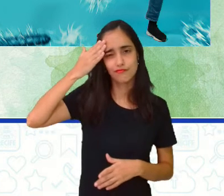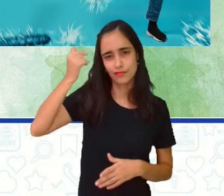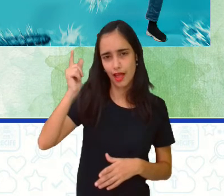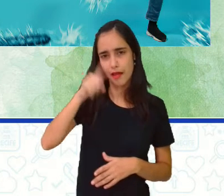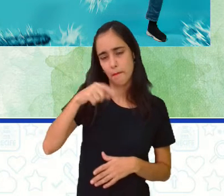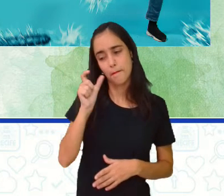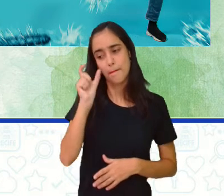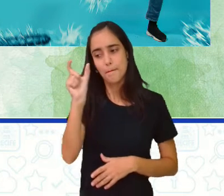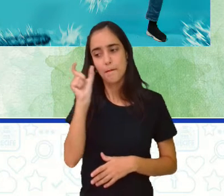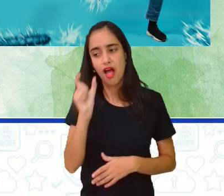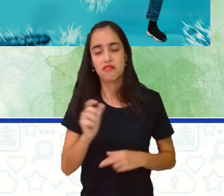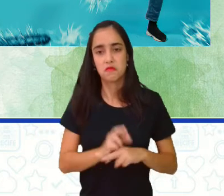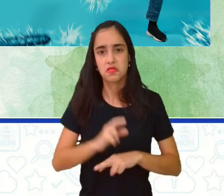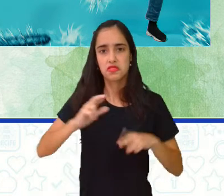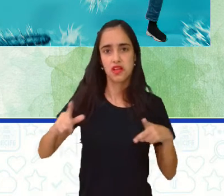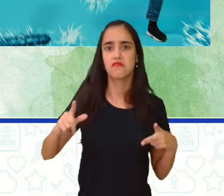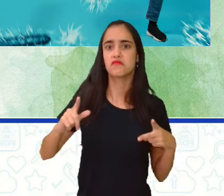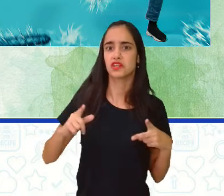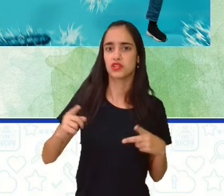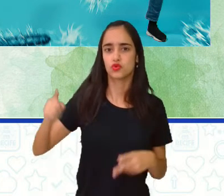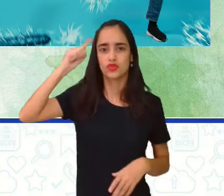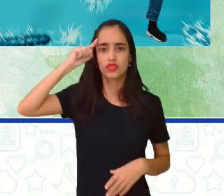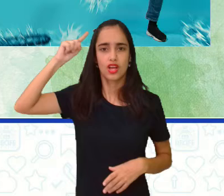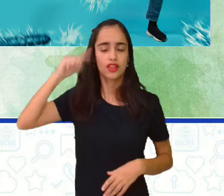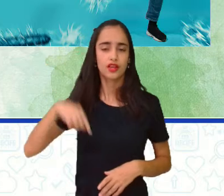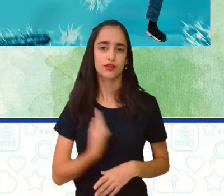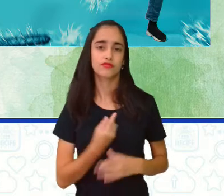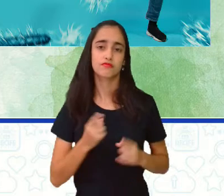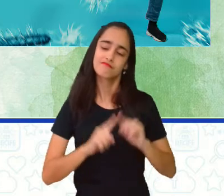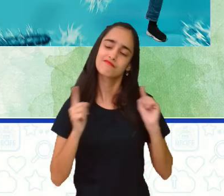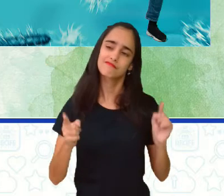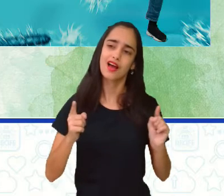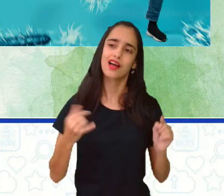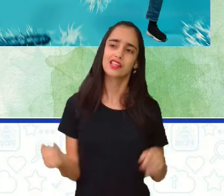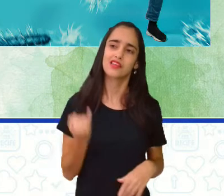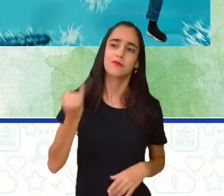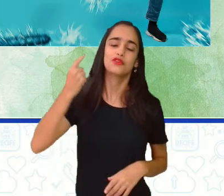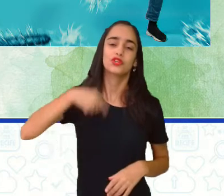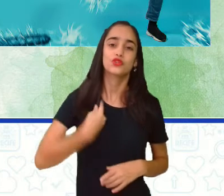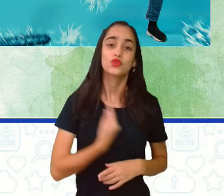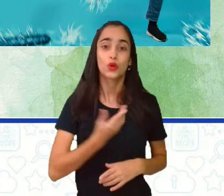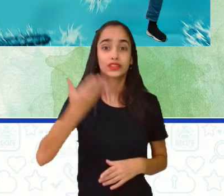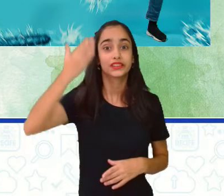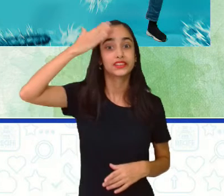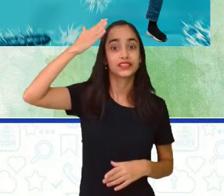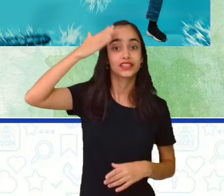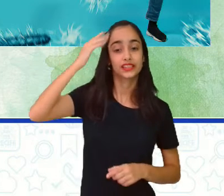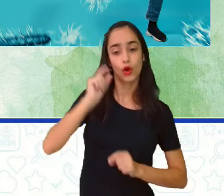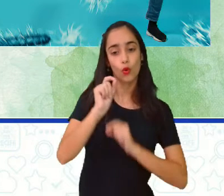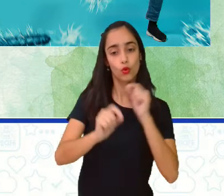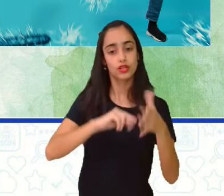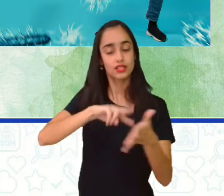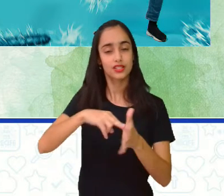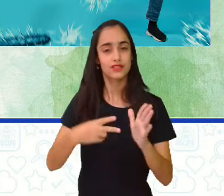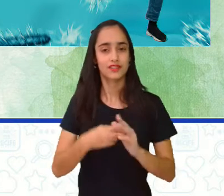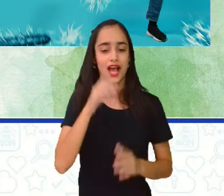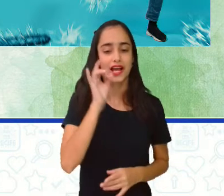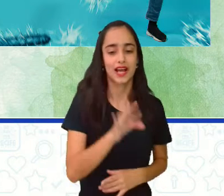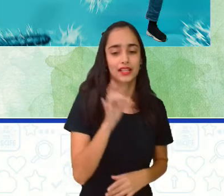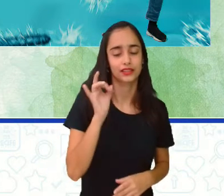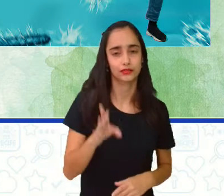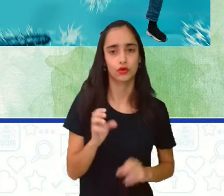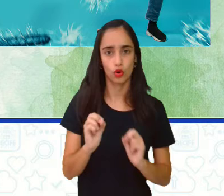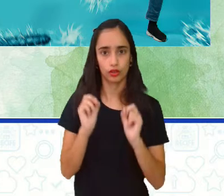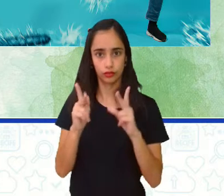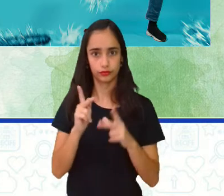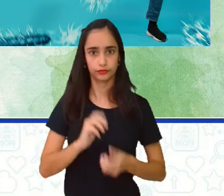que é que eles fazem no nosso corpo, para a gente poder ficar seguro que esses ataques, a gente sabe que vem aí uma boa